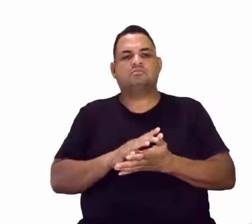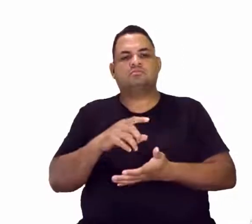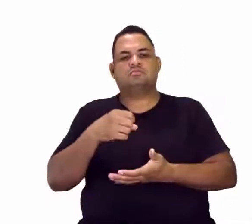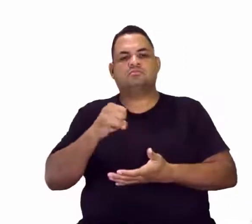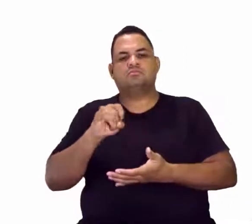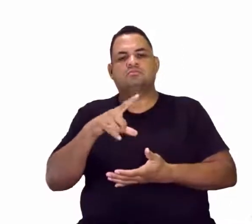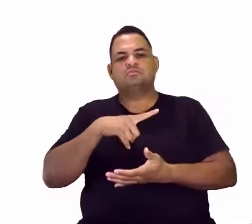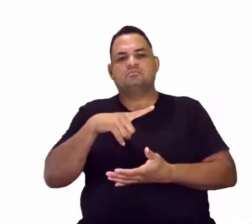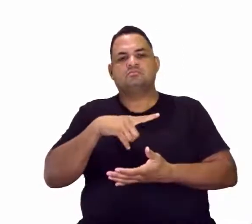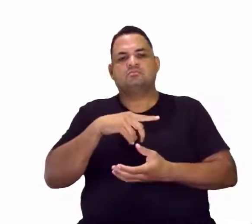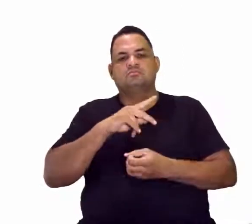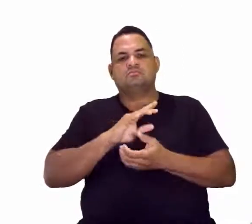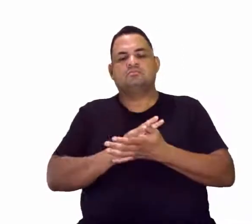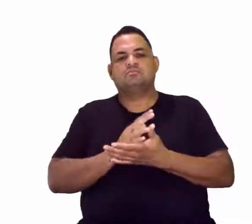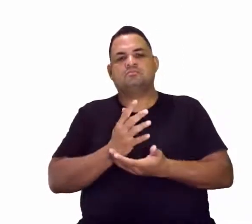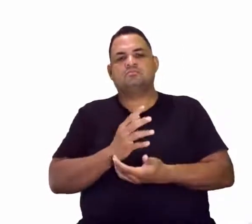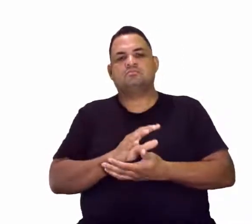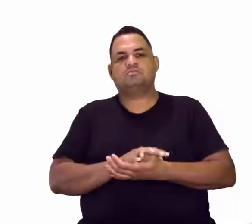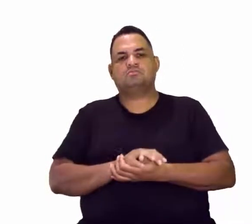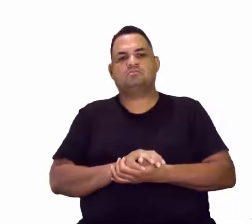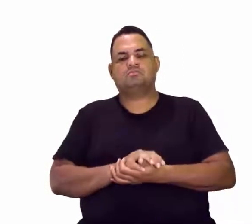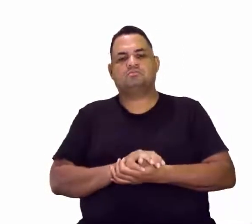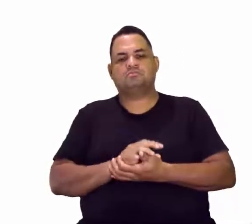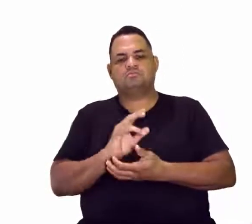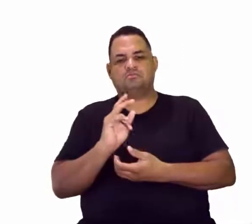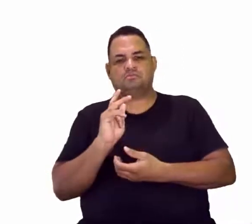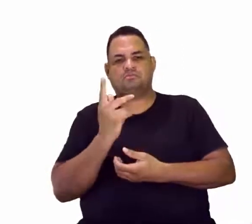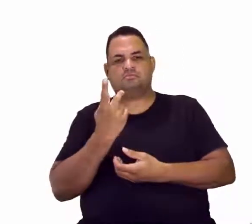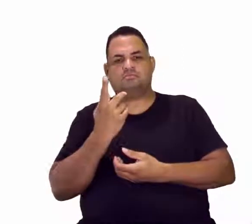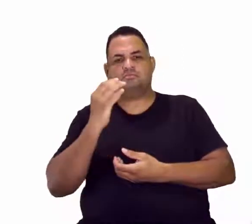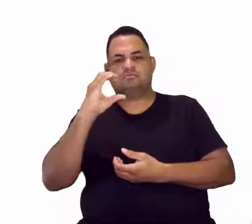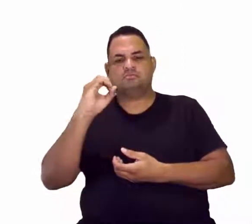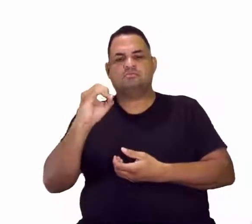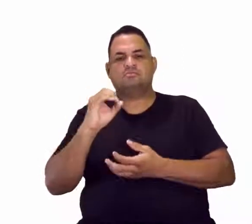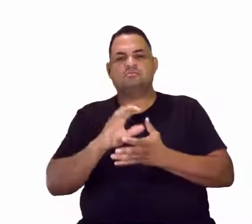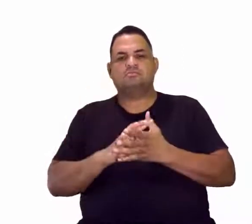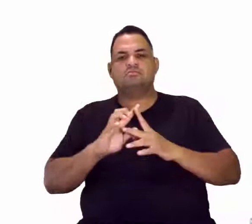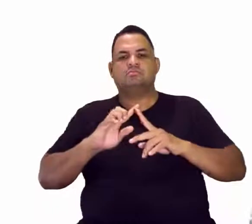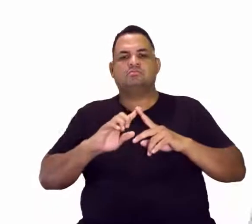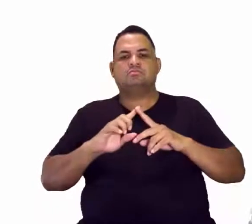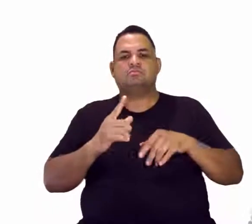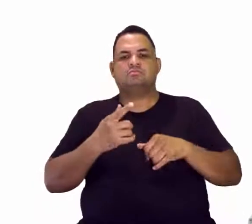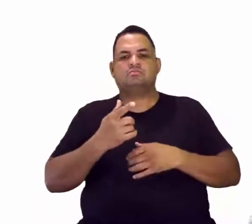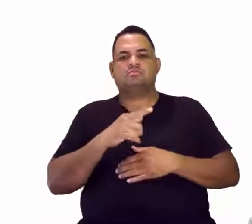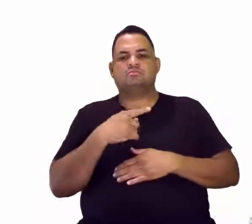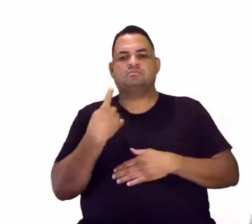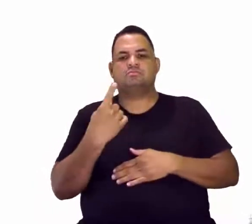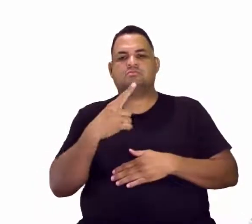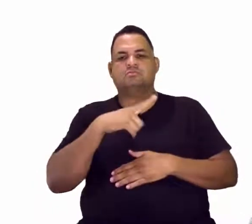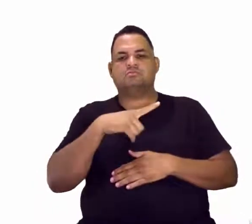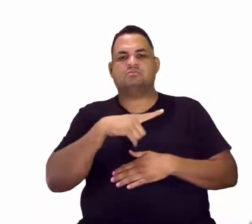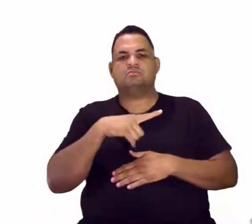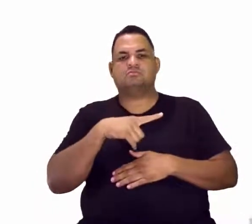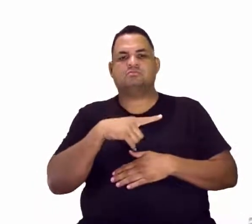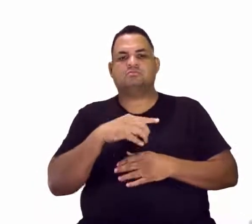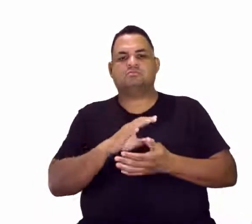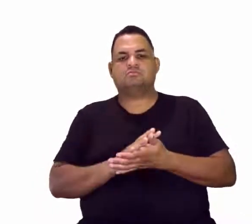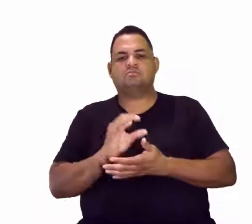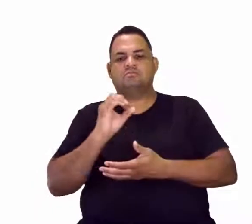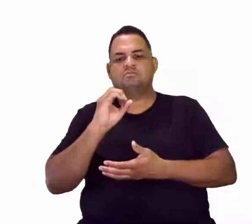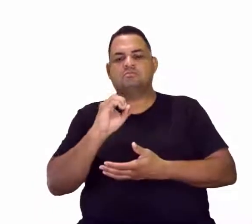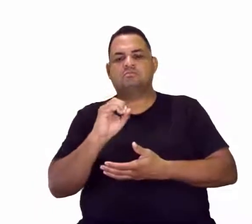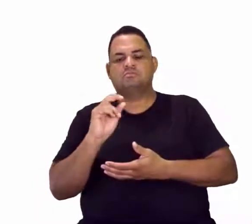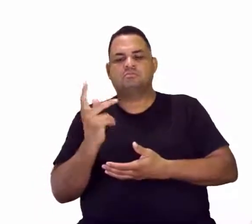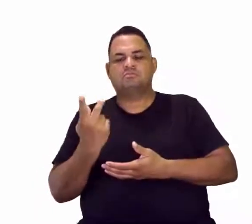só hidrogênio e oxigênio, nós não temos um ácido. Nós temos o que nós chamamos de hidroxila,